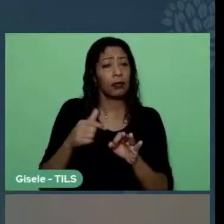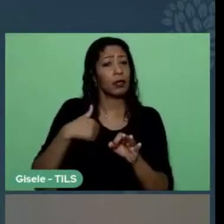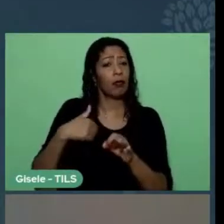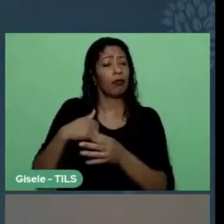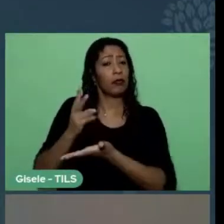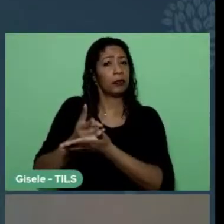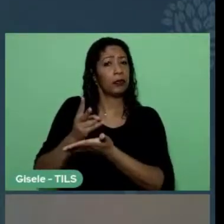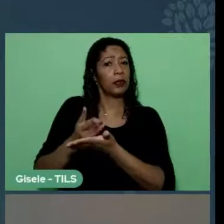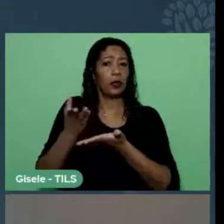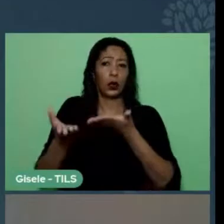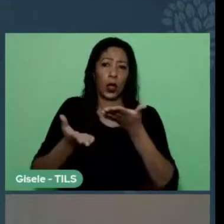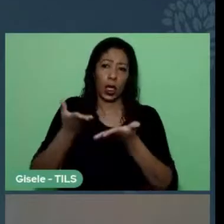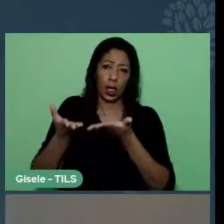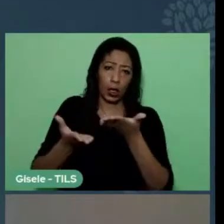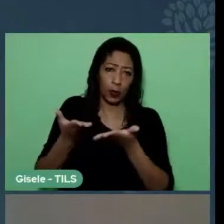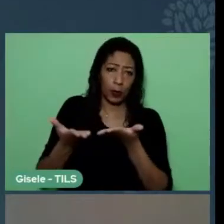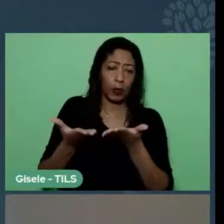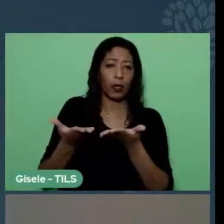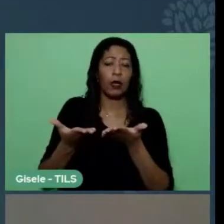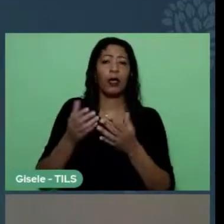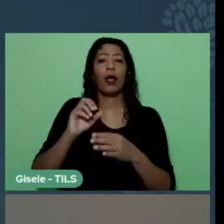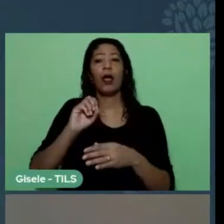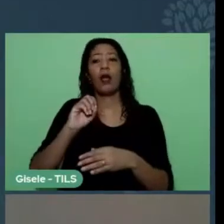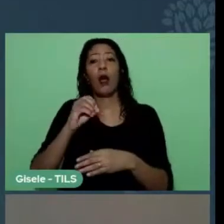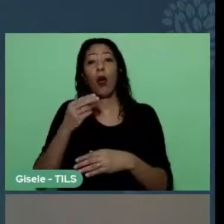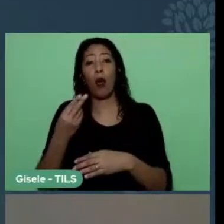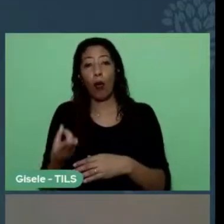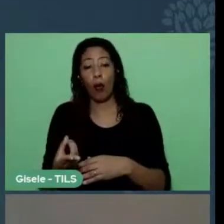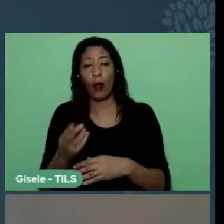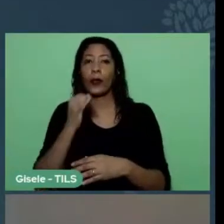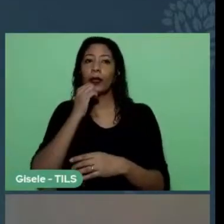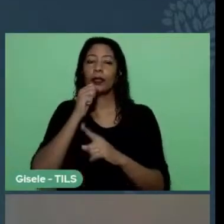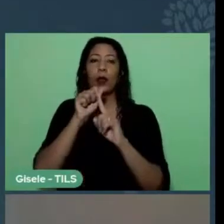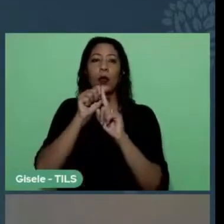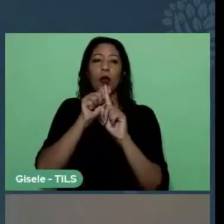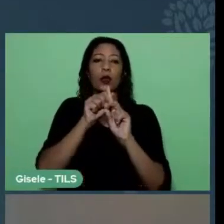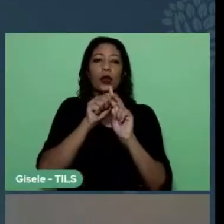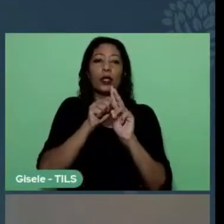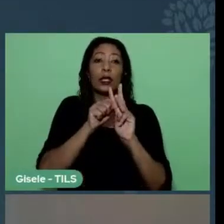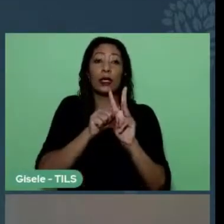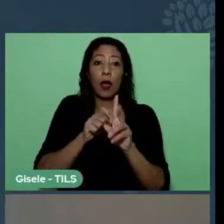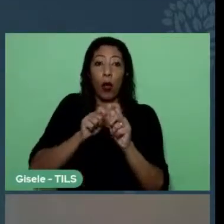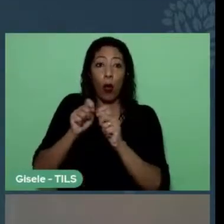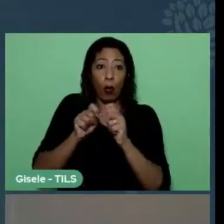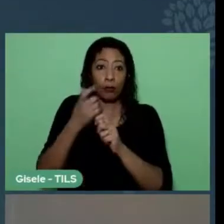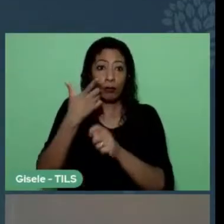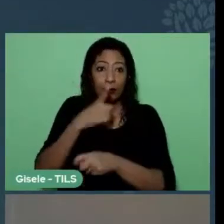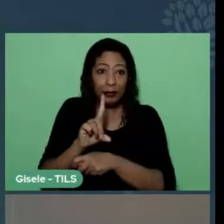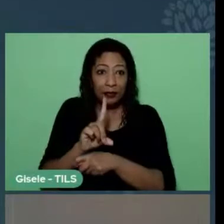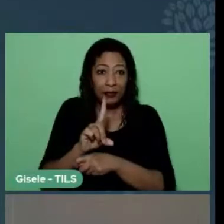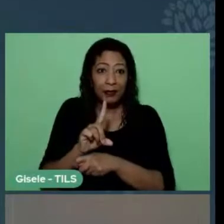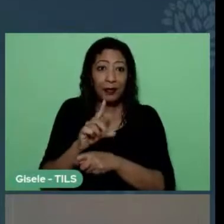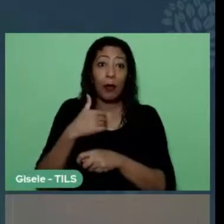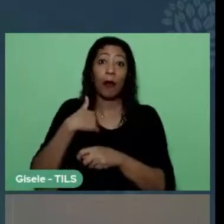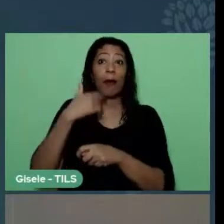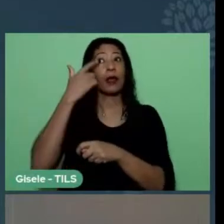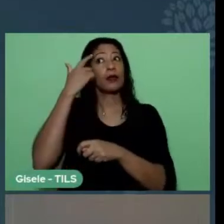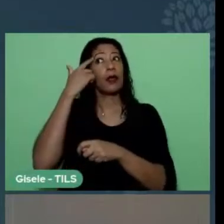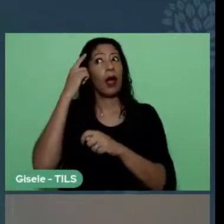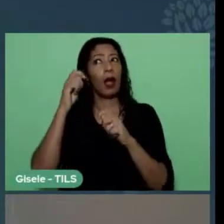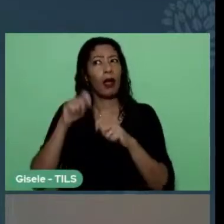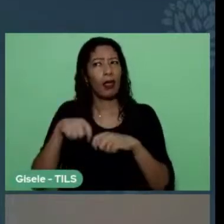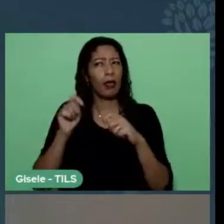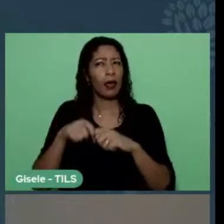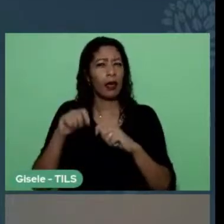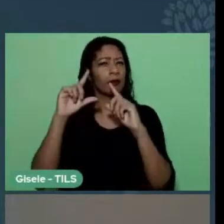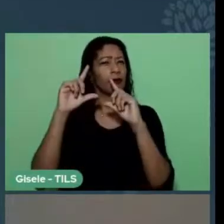manter o tratamento, ou, se ele permanecer controlado por 3 meses ou mais, eu posso até considerar fazer uma